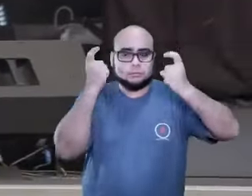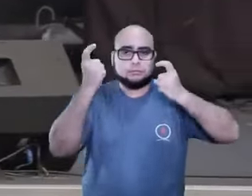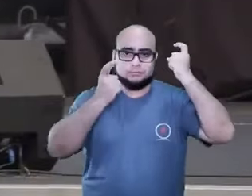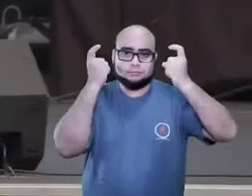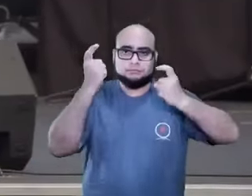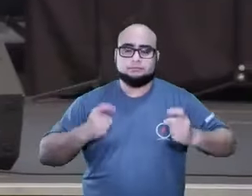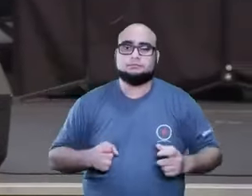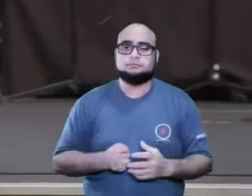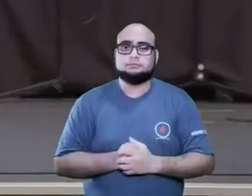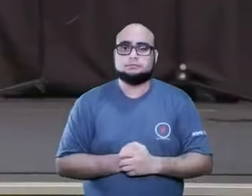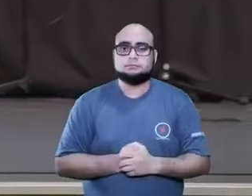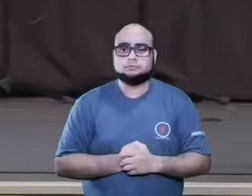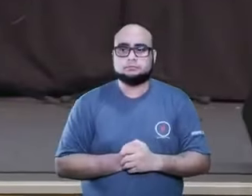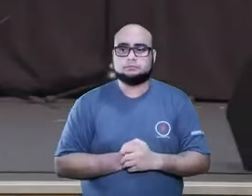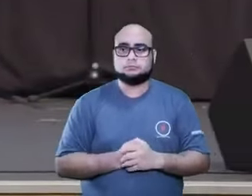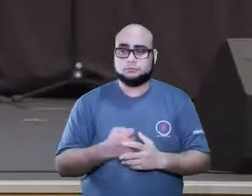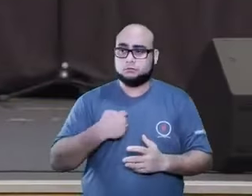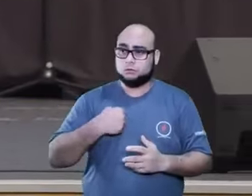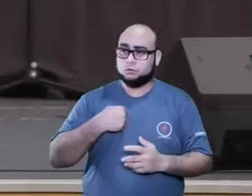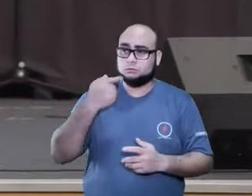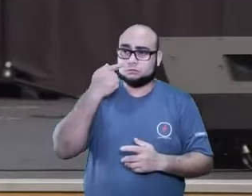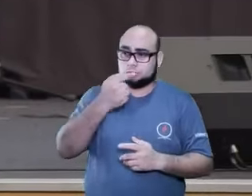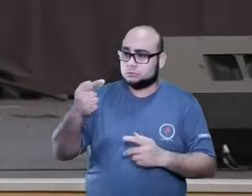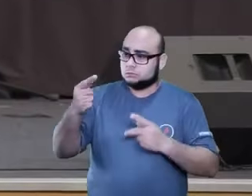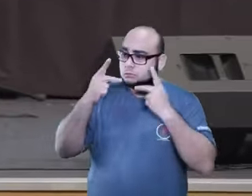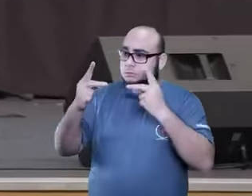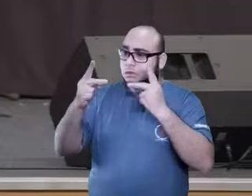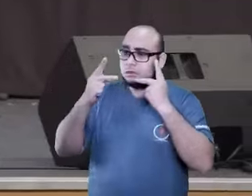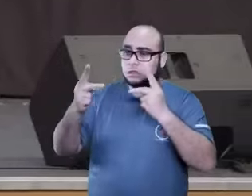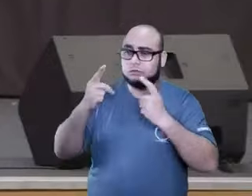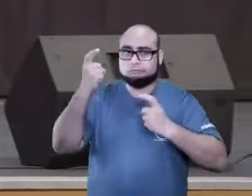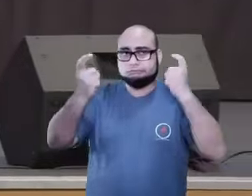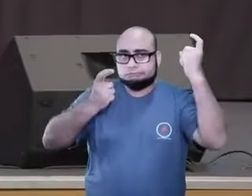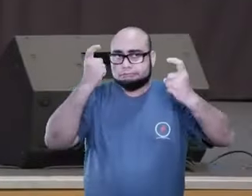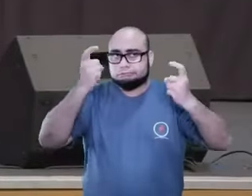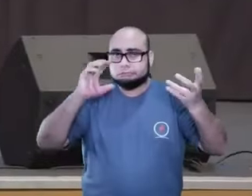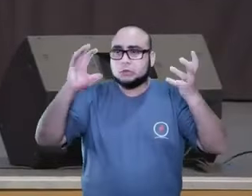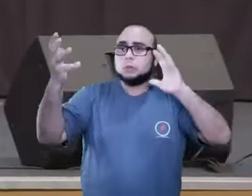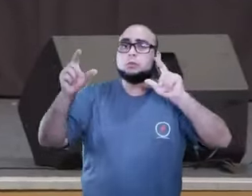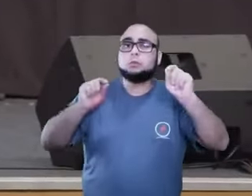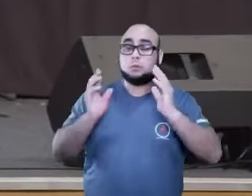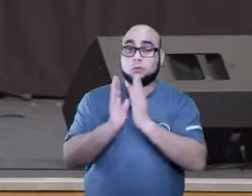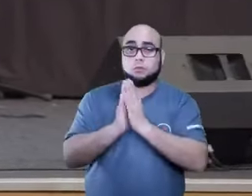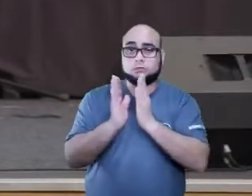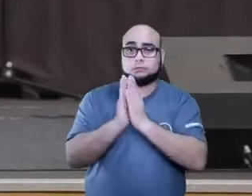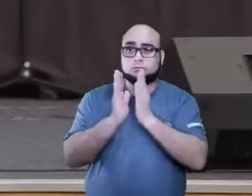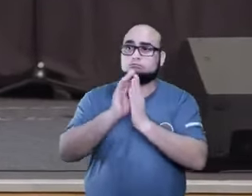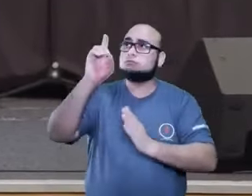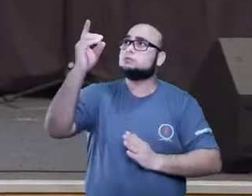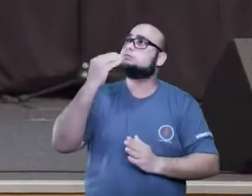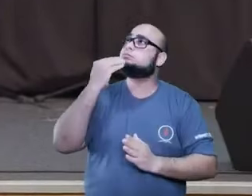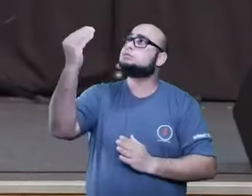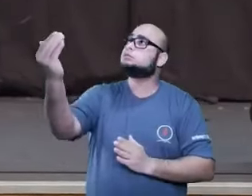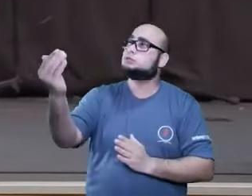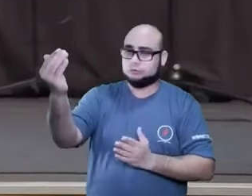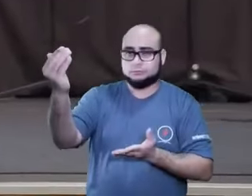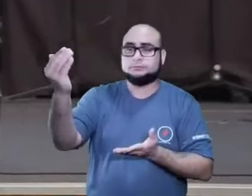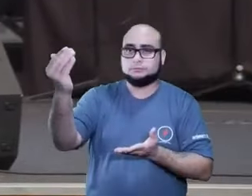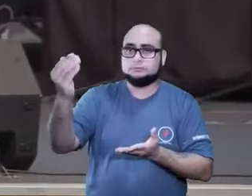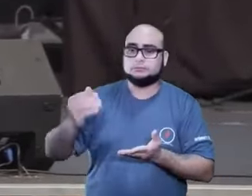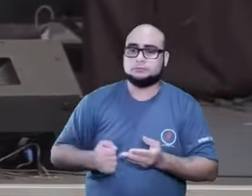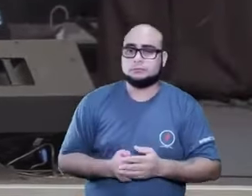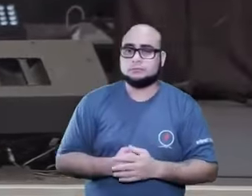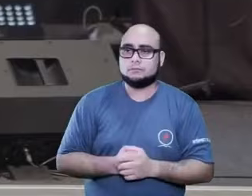como pregador é sempre orar a Deus, pedindo a Ele que